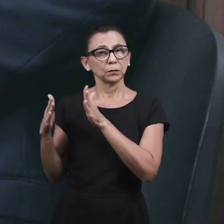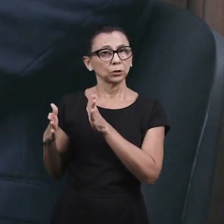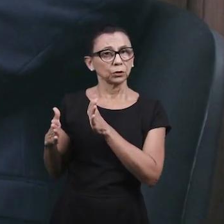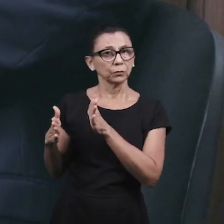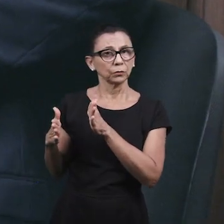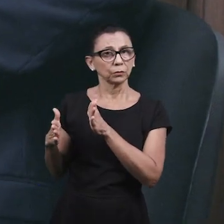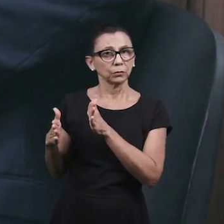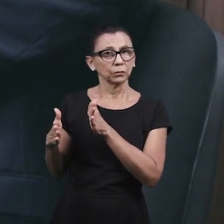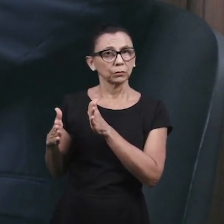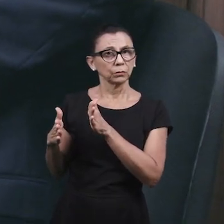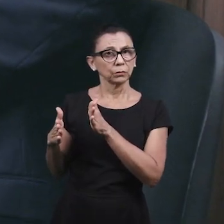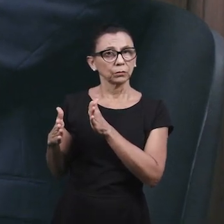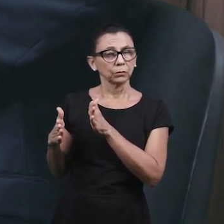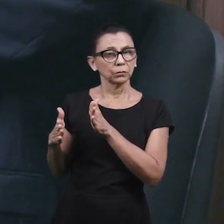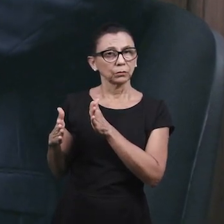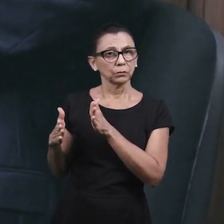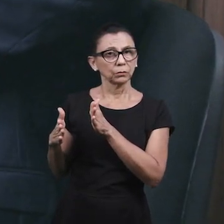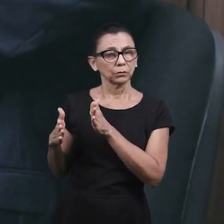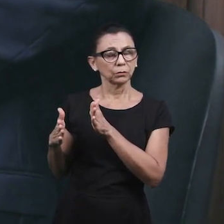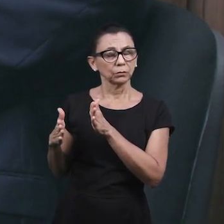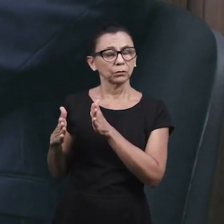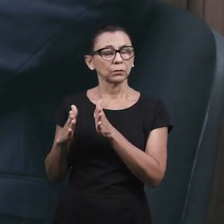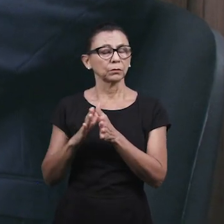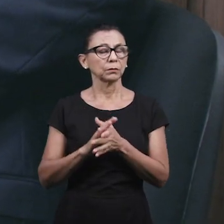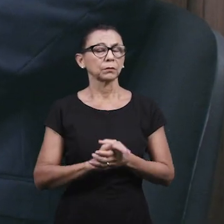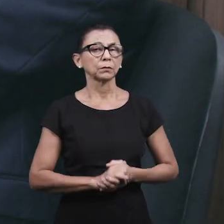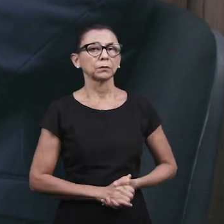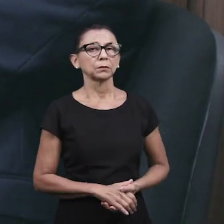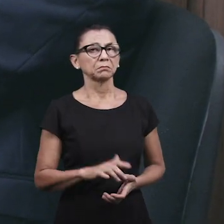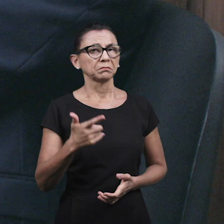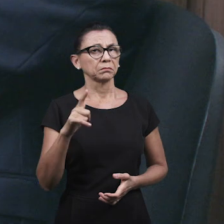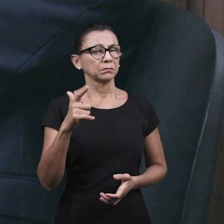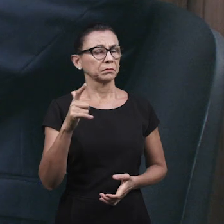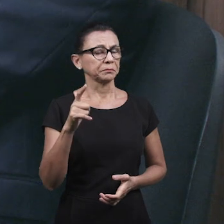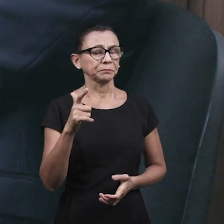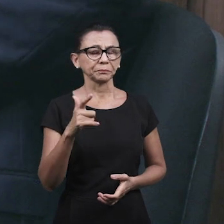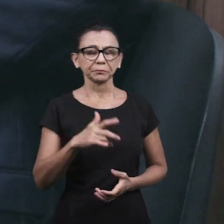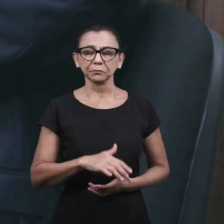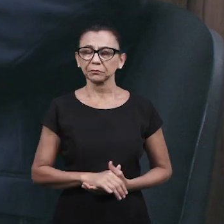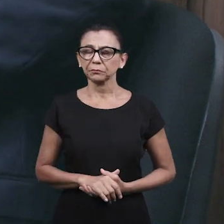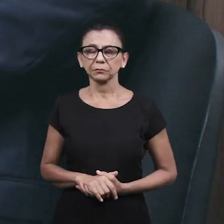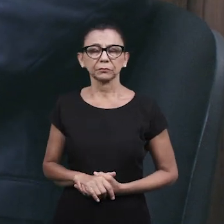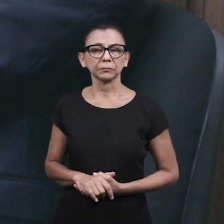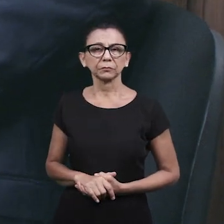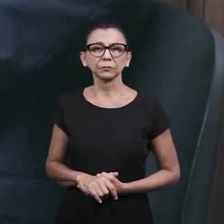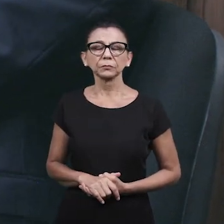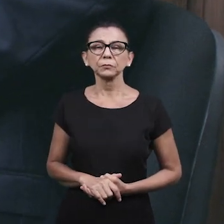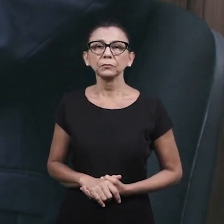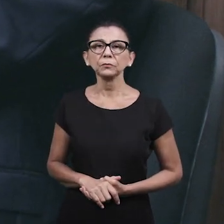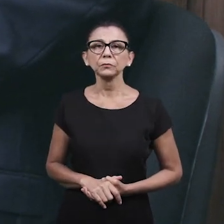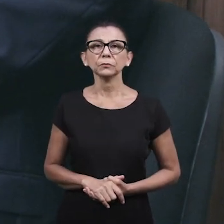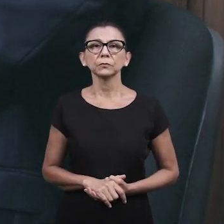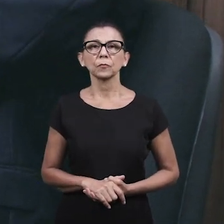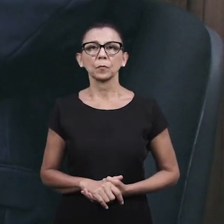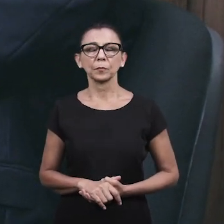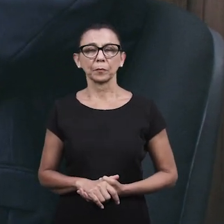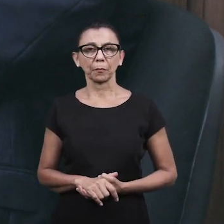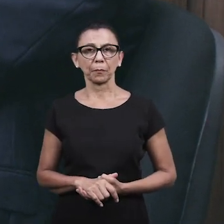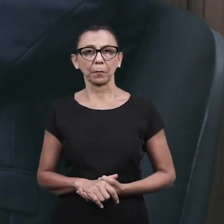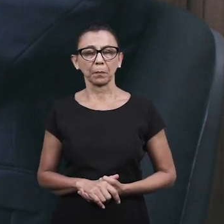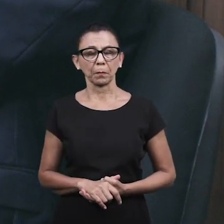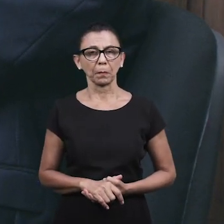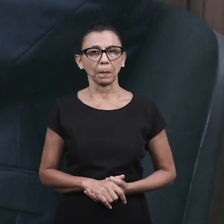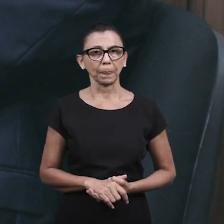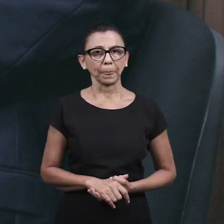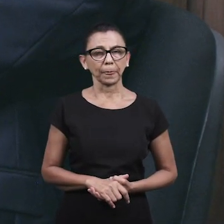liturgia não, em momento não fazia, nenhum exatamente. A figura do ídolo. Não tinha. O que isso é, nós não estamos, quando nós estamos falando